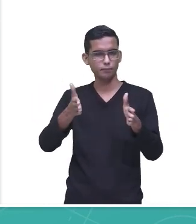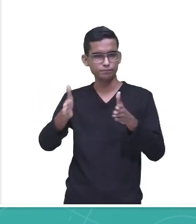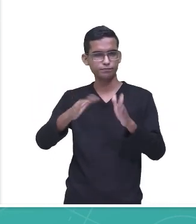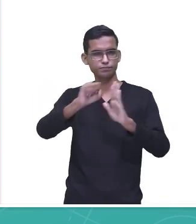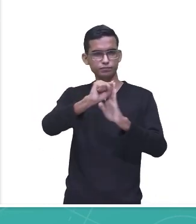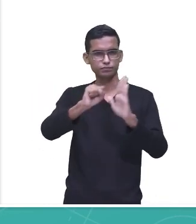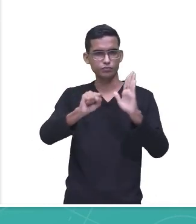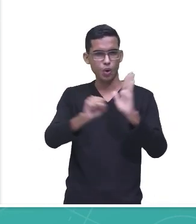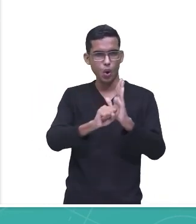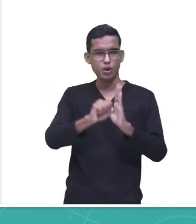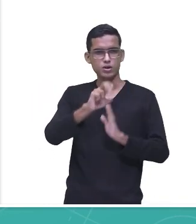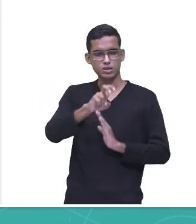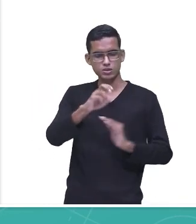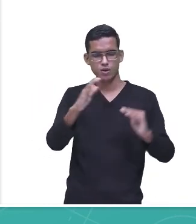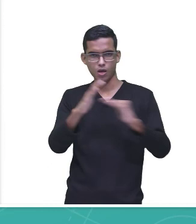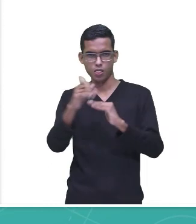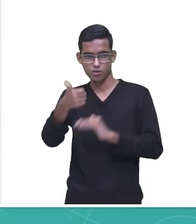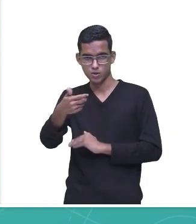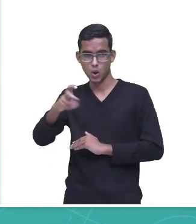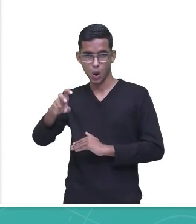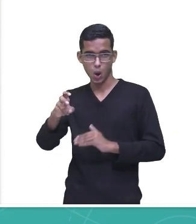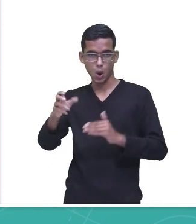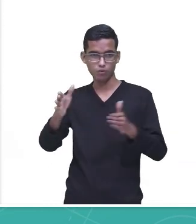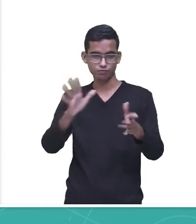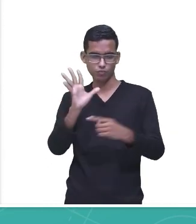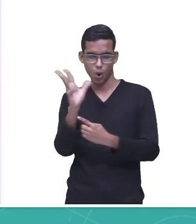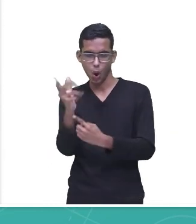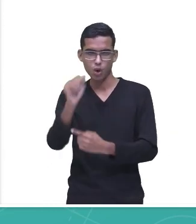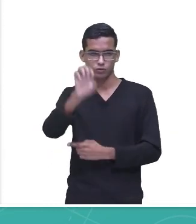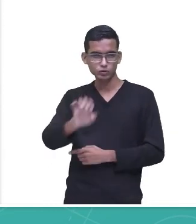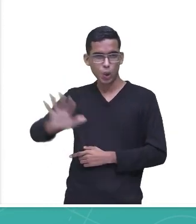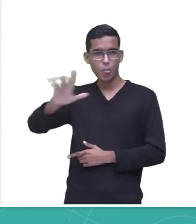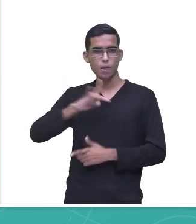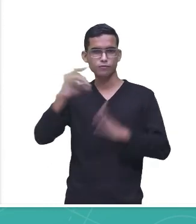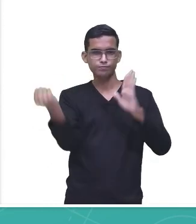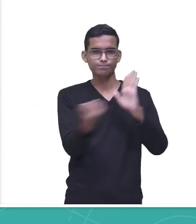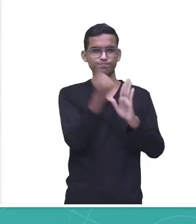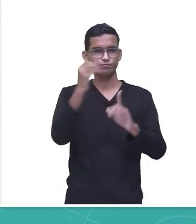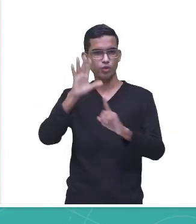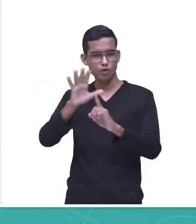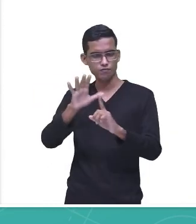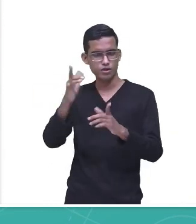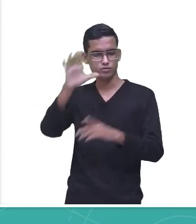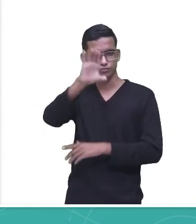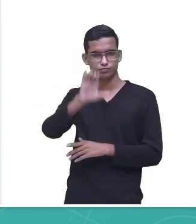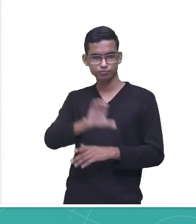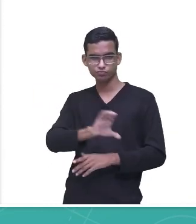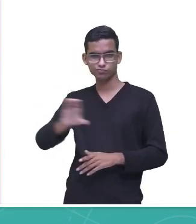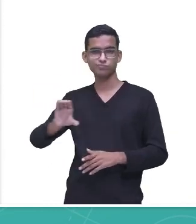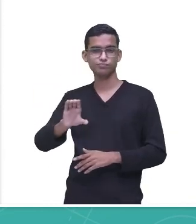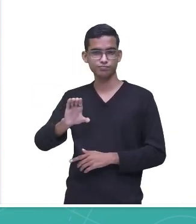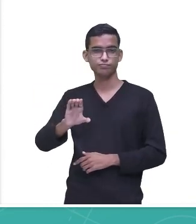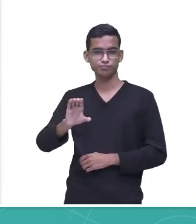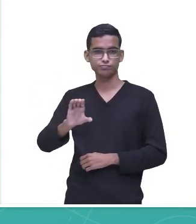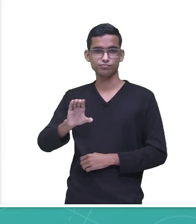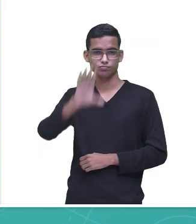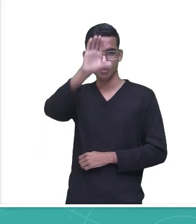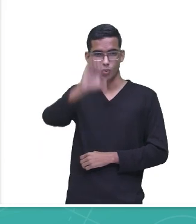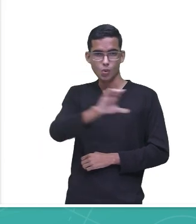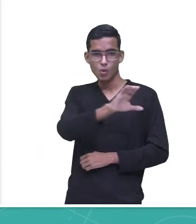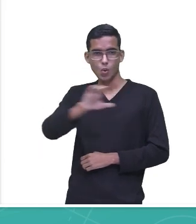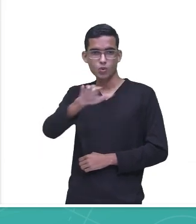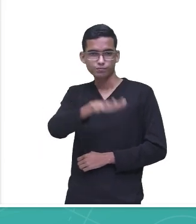V ao século XV, a arte europeia foi marcada por uma forte influência da Igreja Católica. Essa atuava nos aspectos